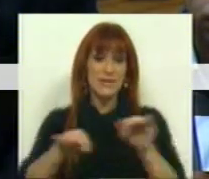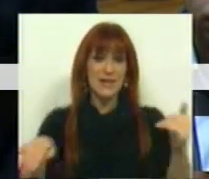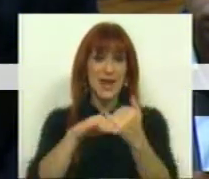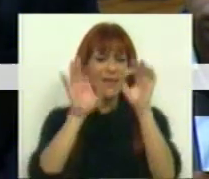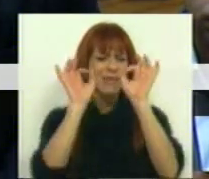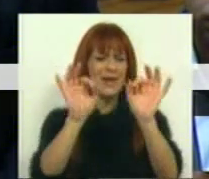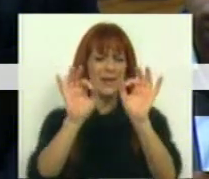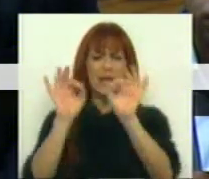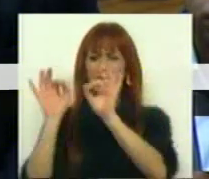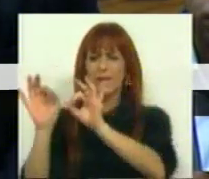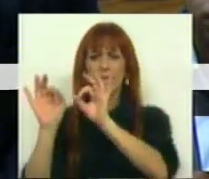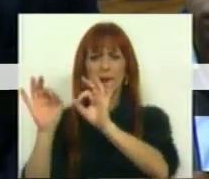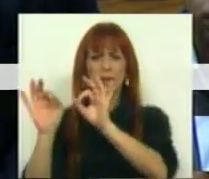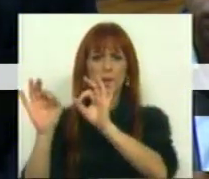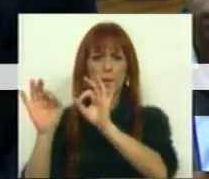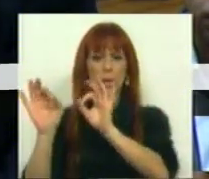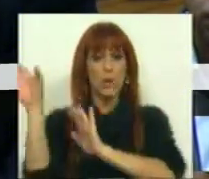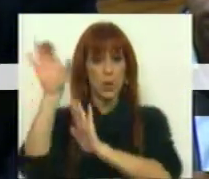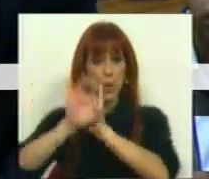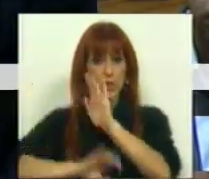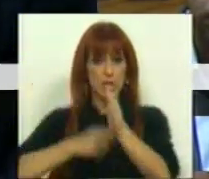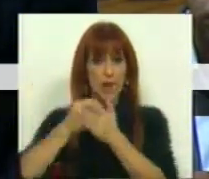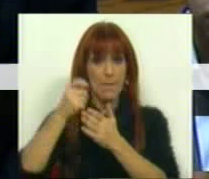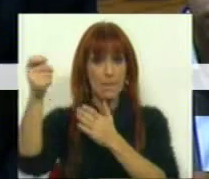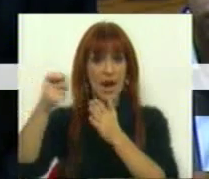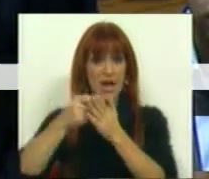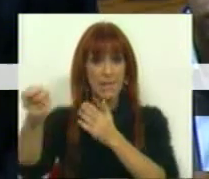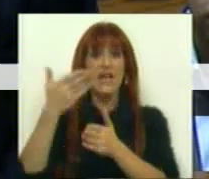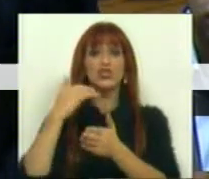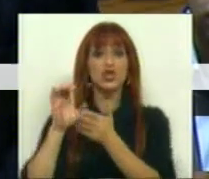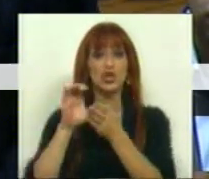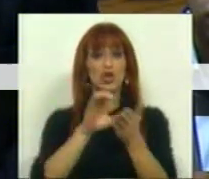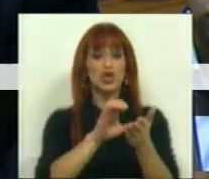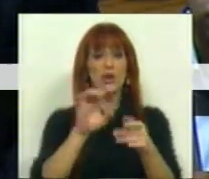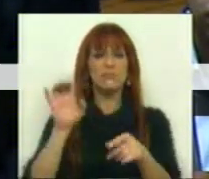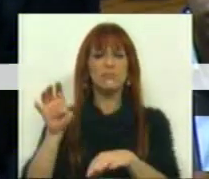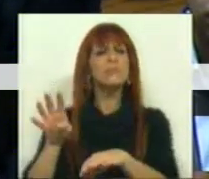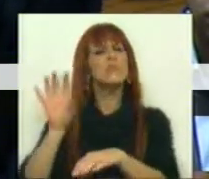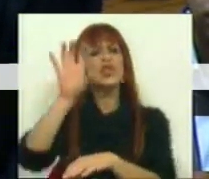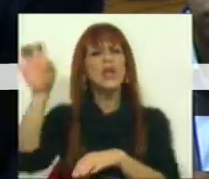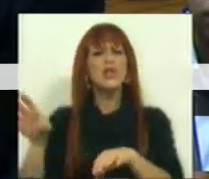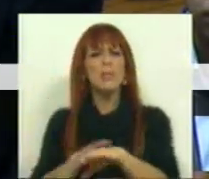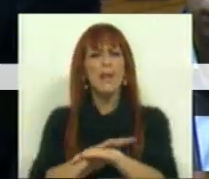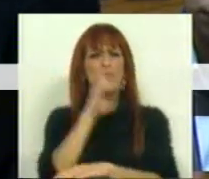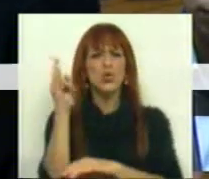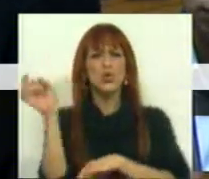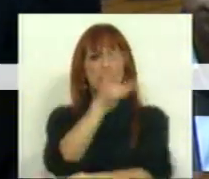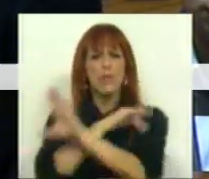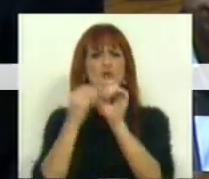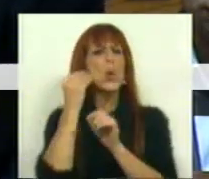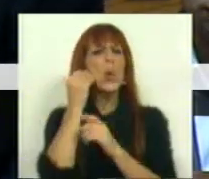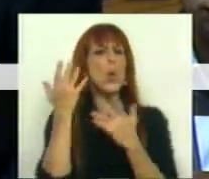de tratamento nas condições de pagamento do empréstimo entre Estados-membros da União Europeia, como é que